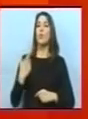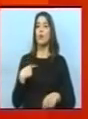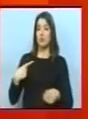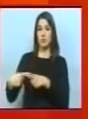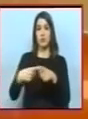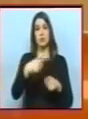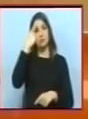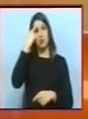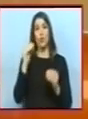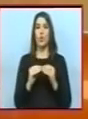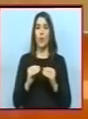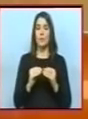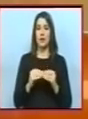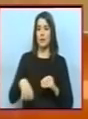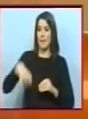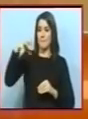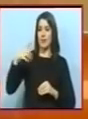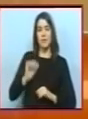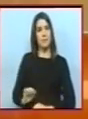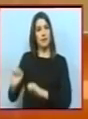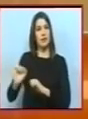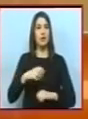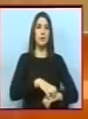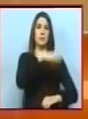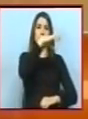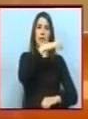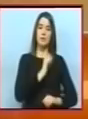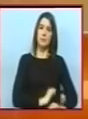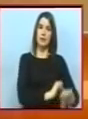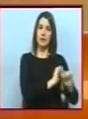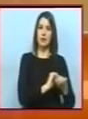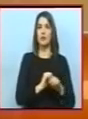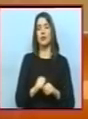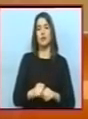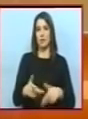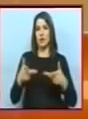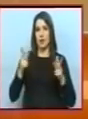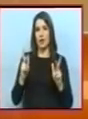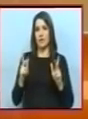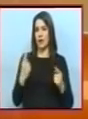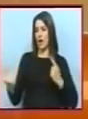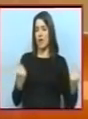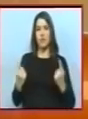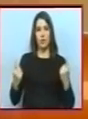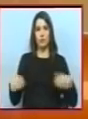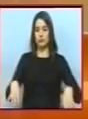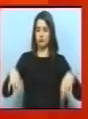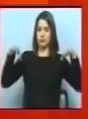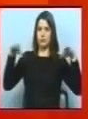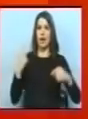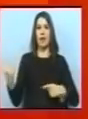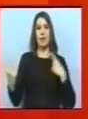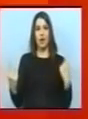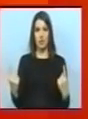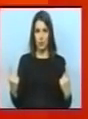deles ficar com um prédio para que cada um possa tomar com liberdade as decisões sobre esse imóvel.